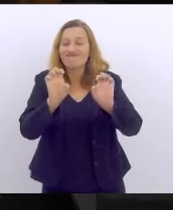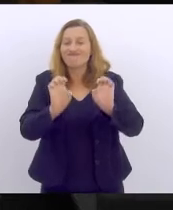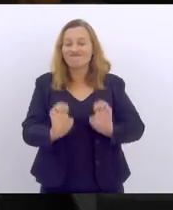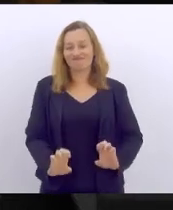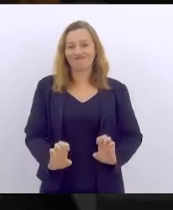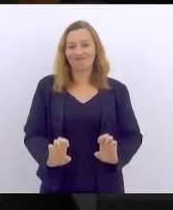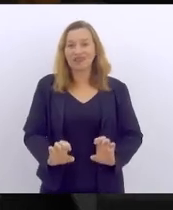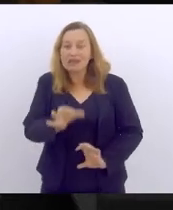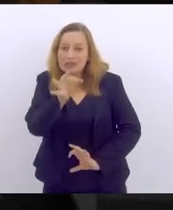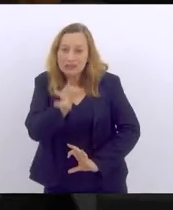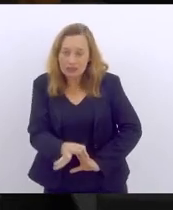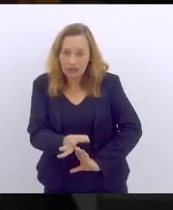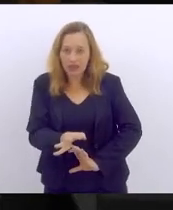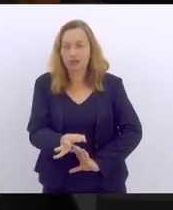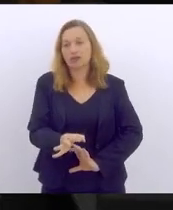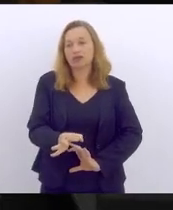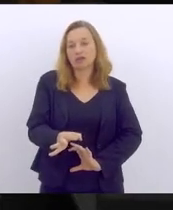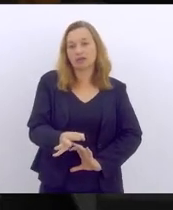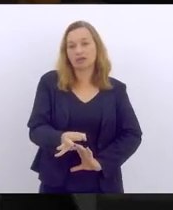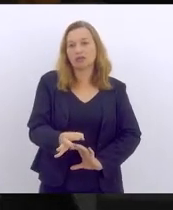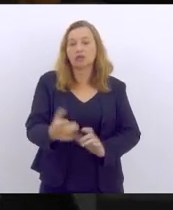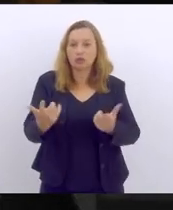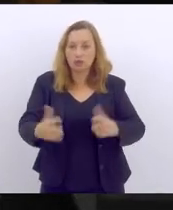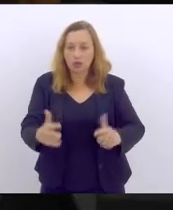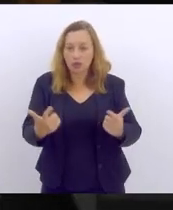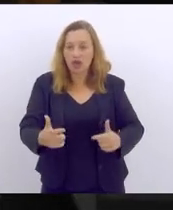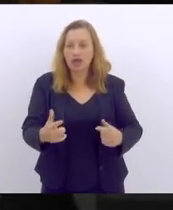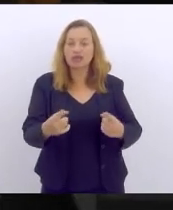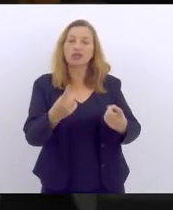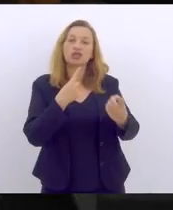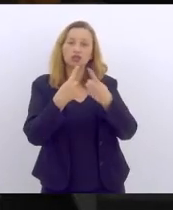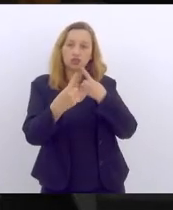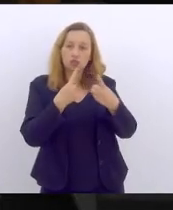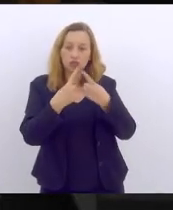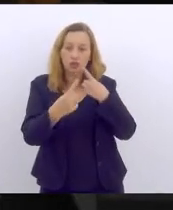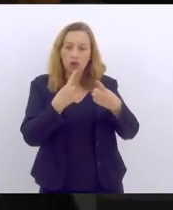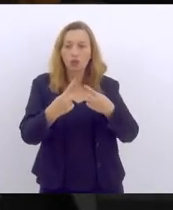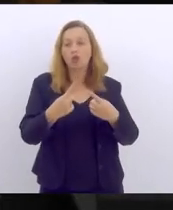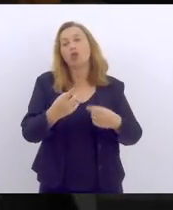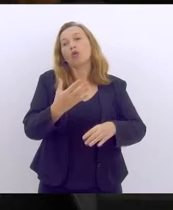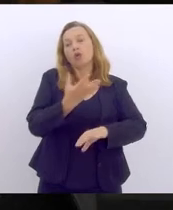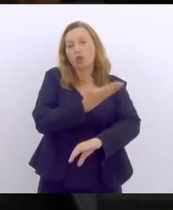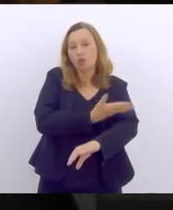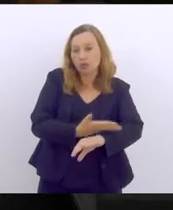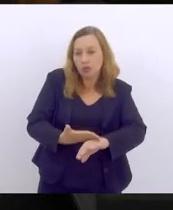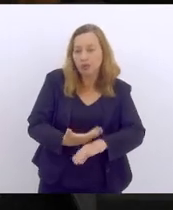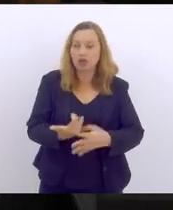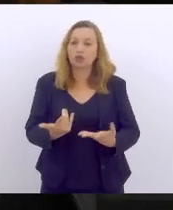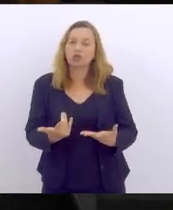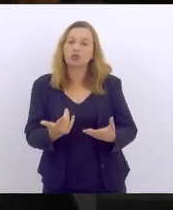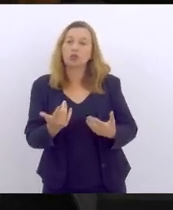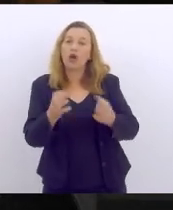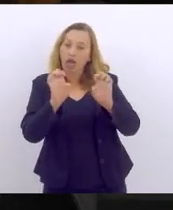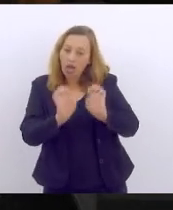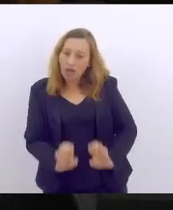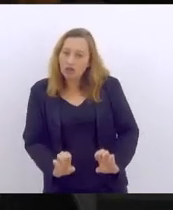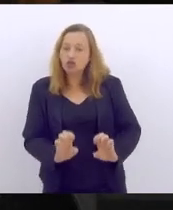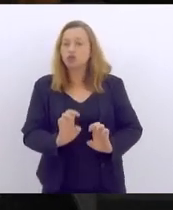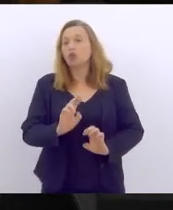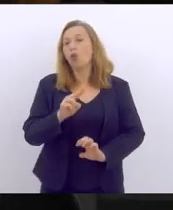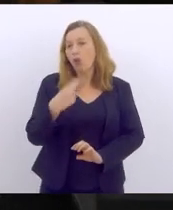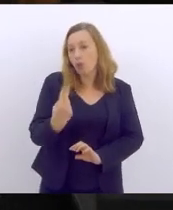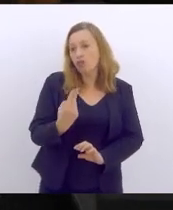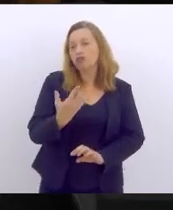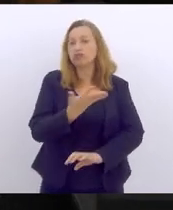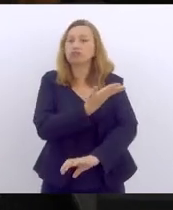devido no local como aquele que se comportamento quer ser esse comportamento ético que